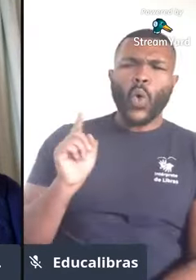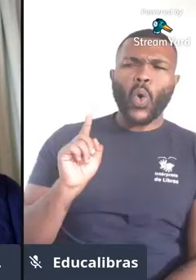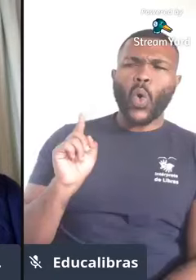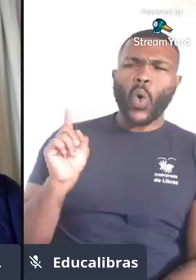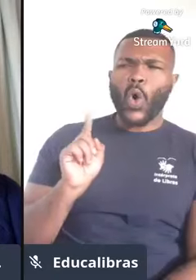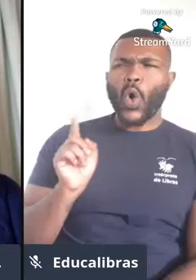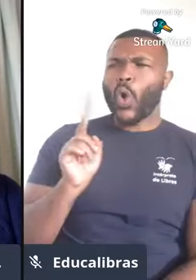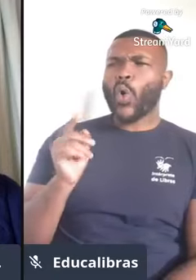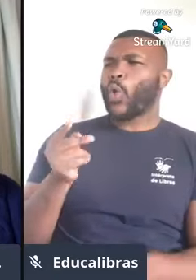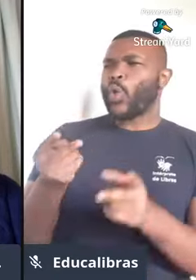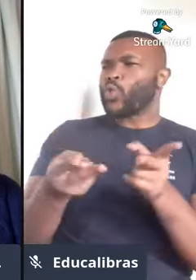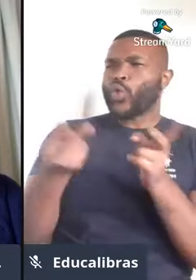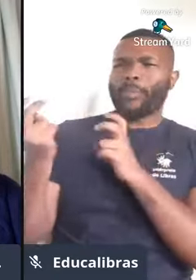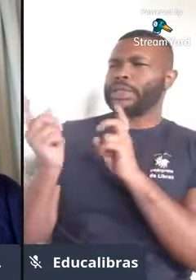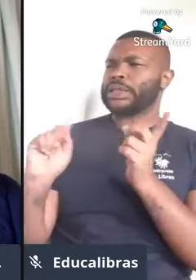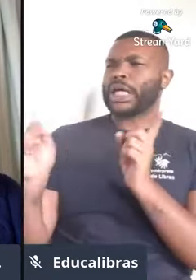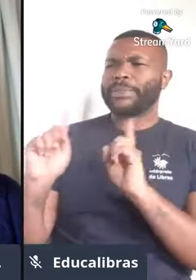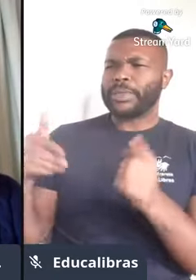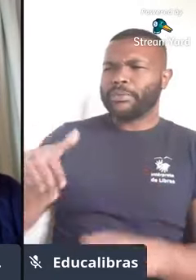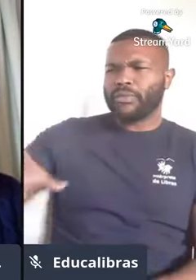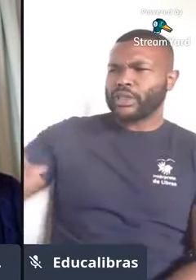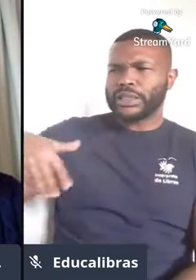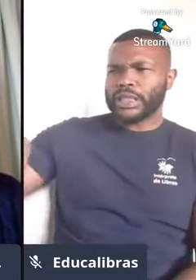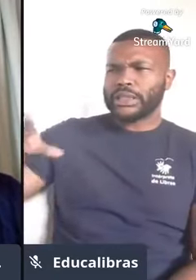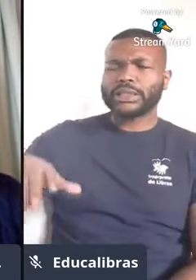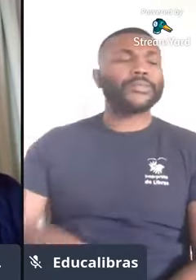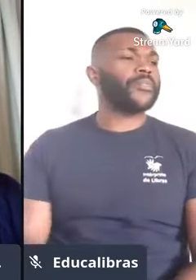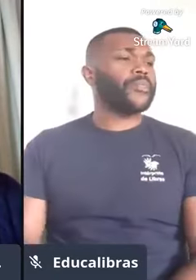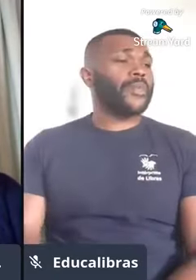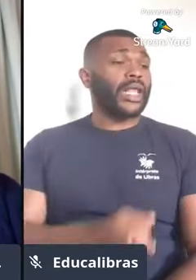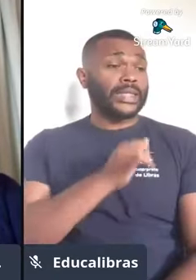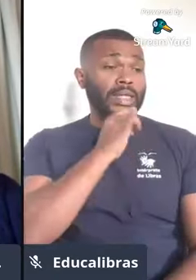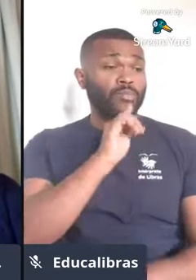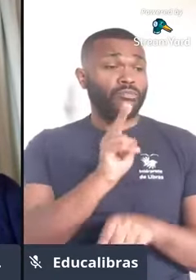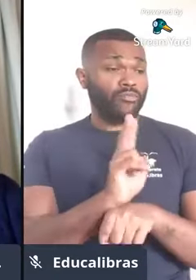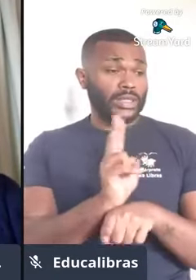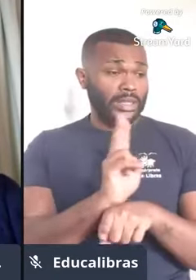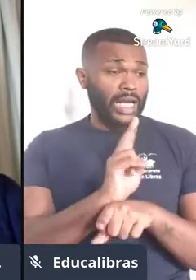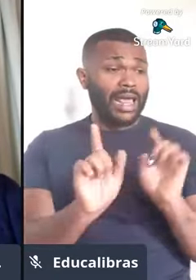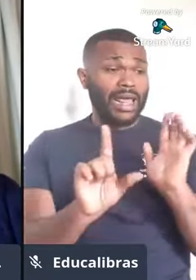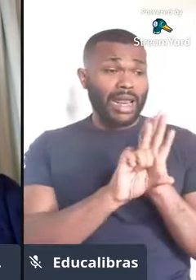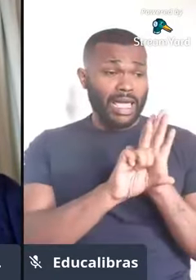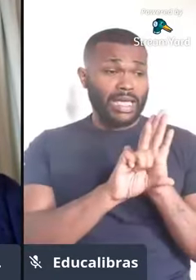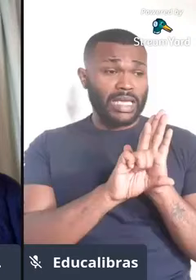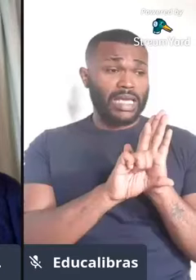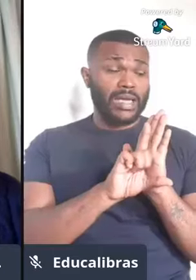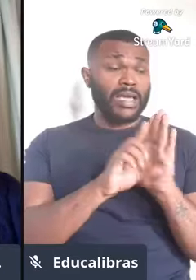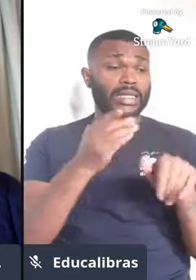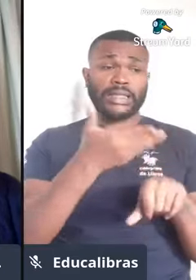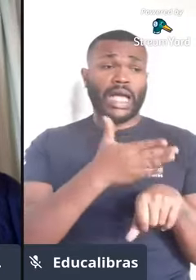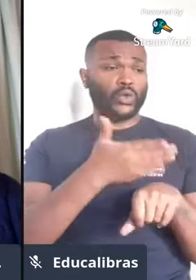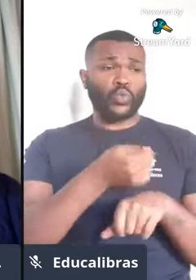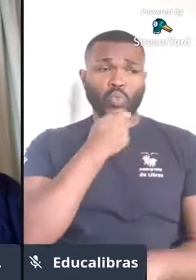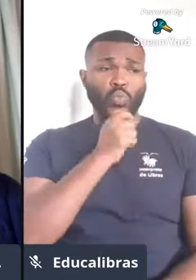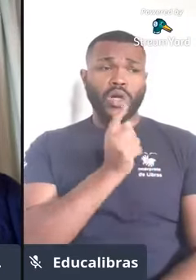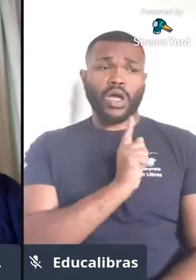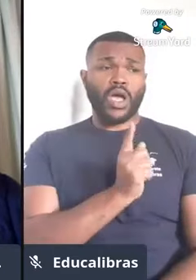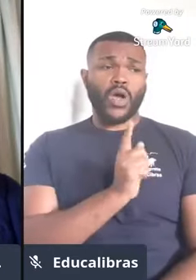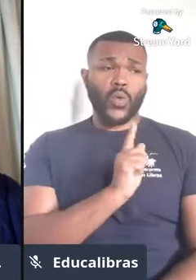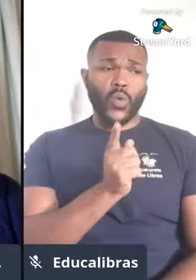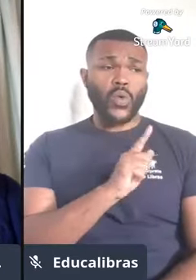batida para vocês? Não, a gente não tem fiscalizado essa questão do estágio. Tem que achar